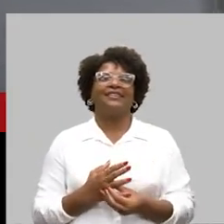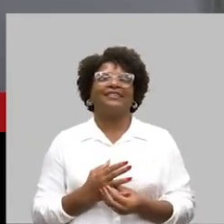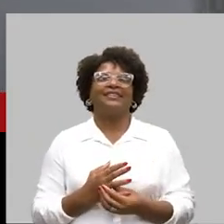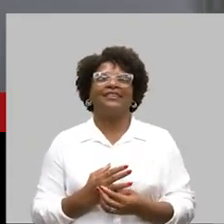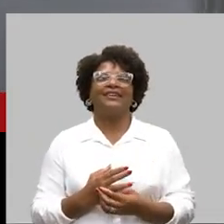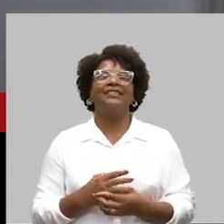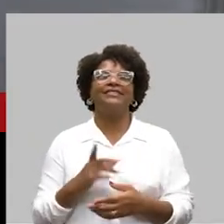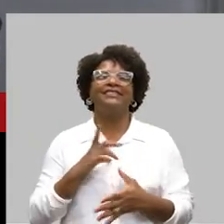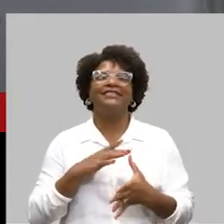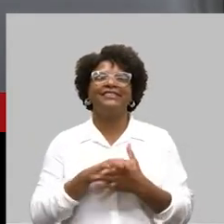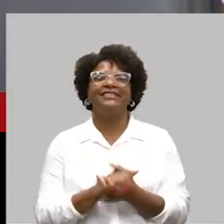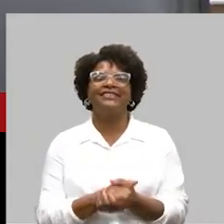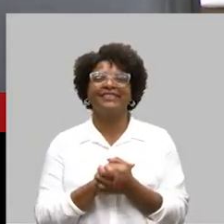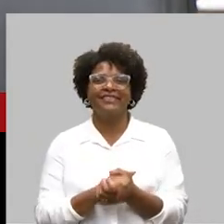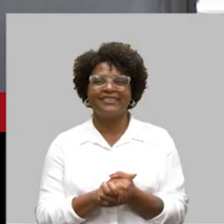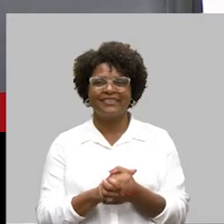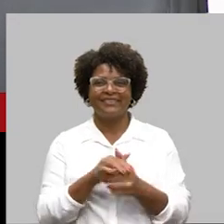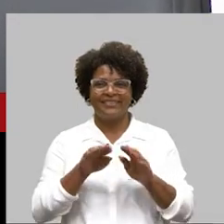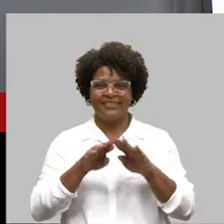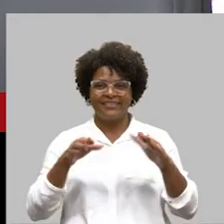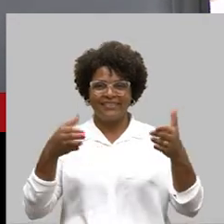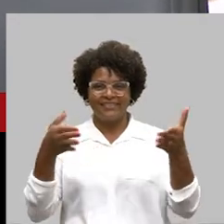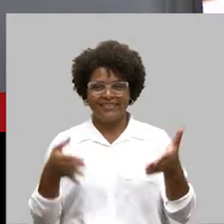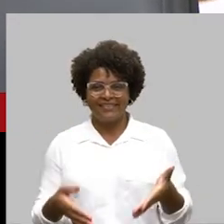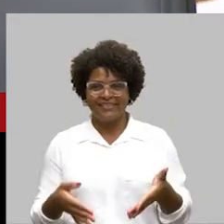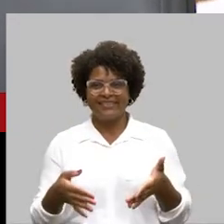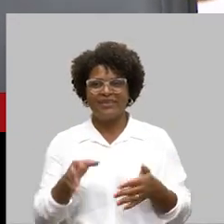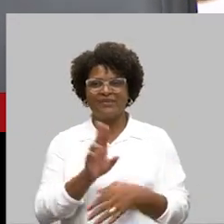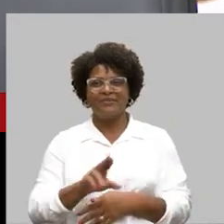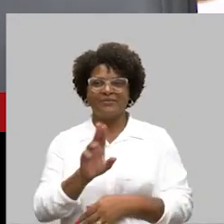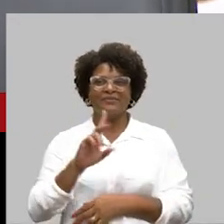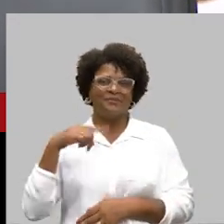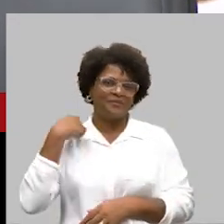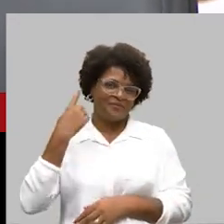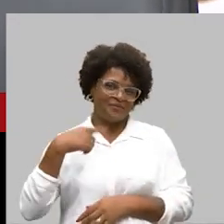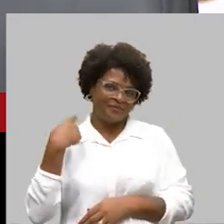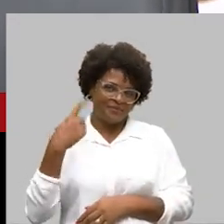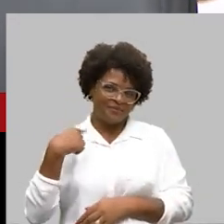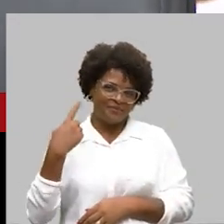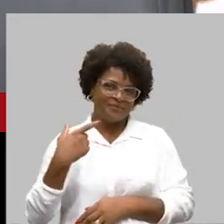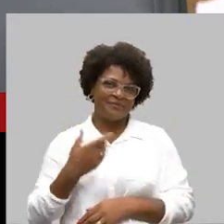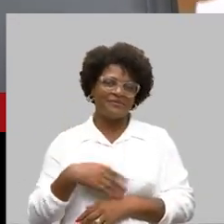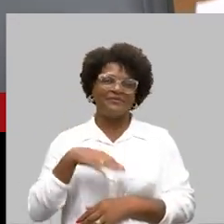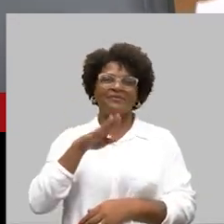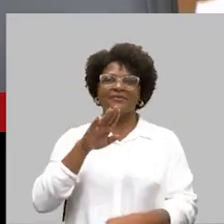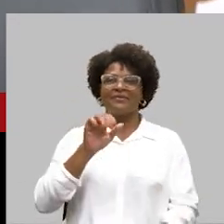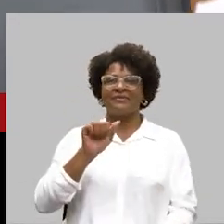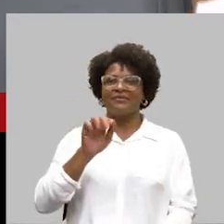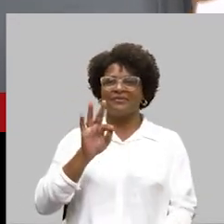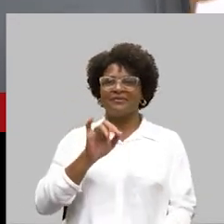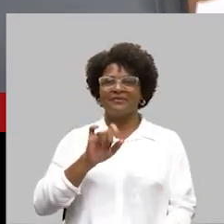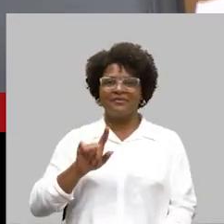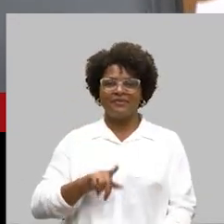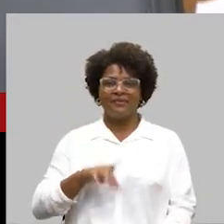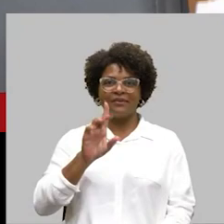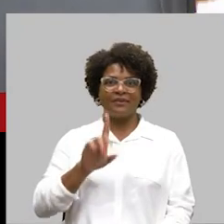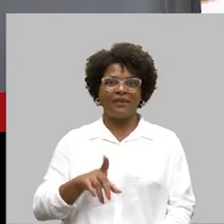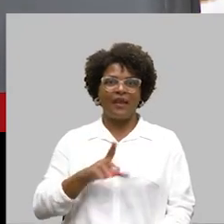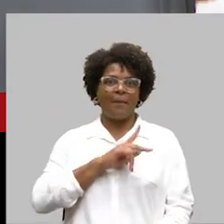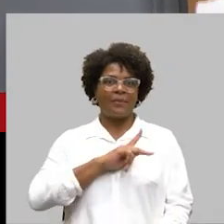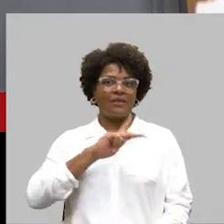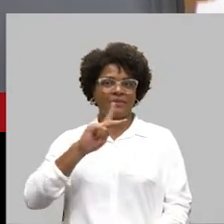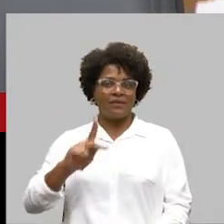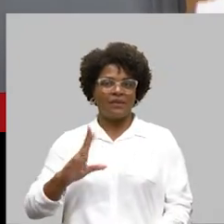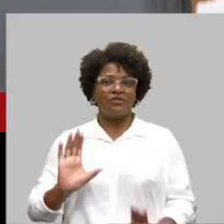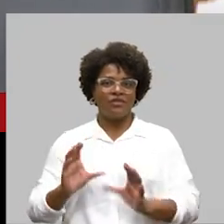cumprimentar a mesa aqui em nome da deputada eh Beatriz Presidenta da comissão de Educação